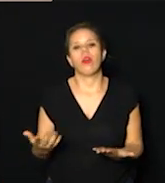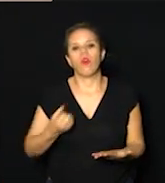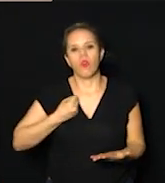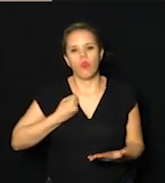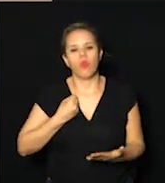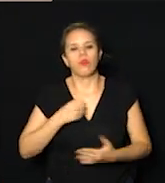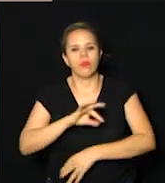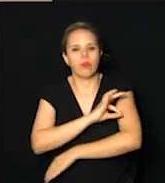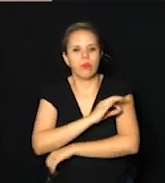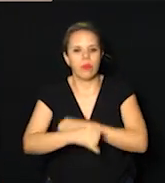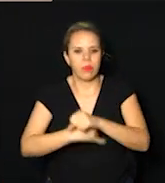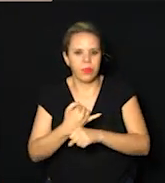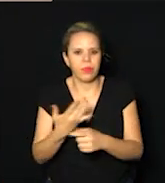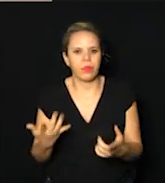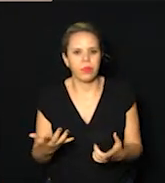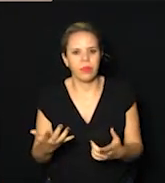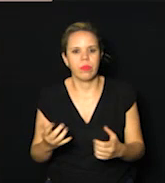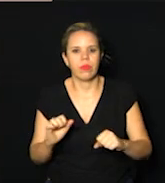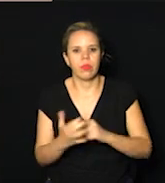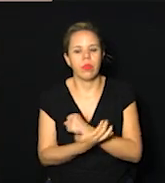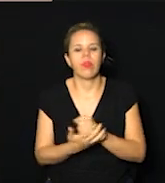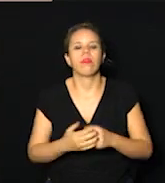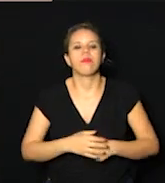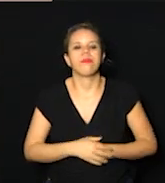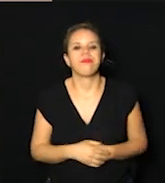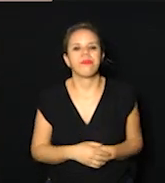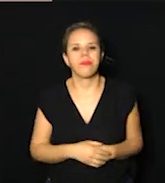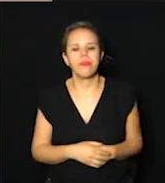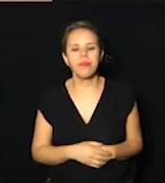site da Prefeitura, que é